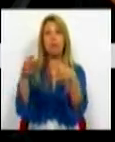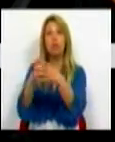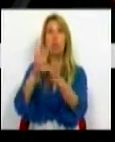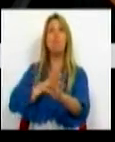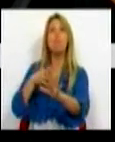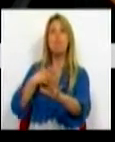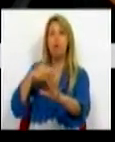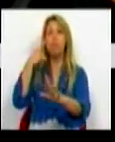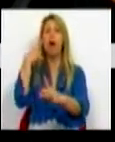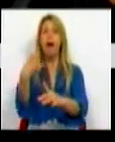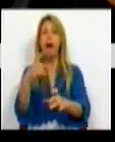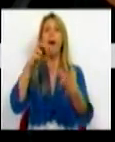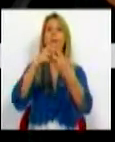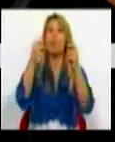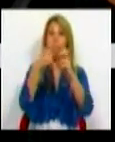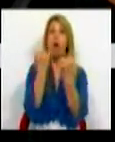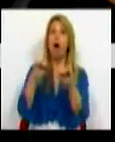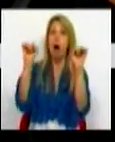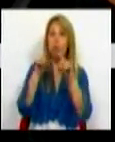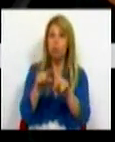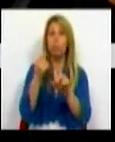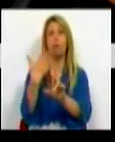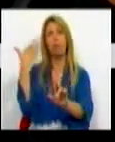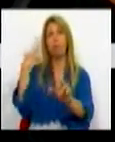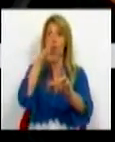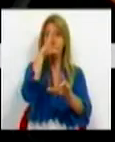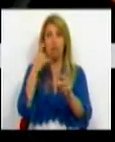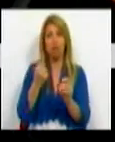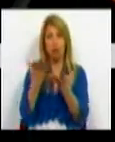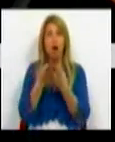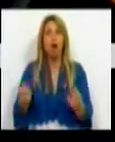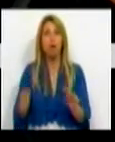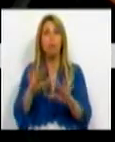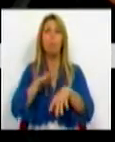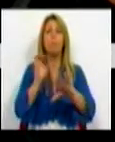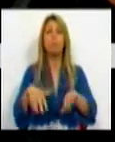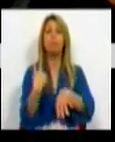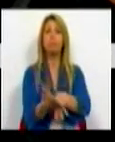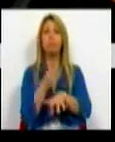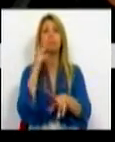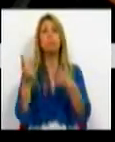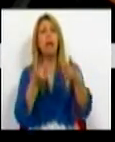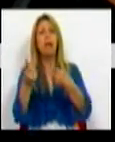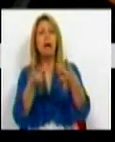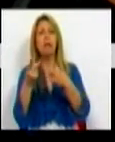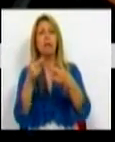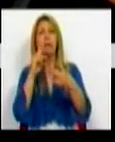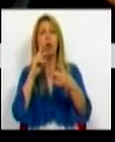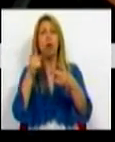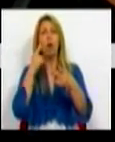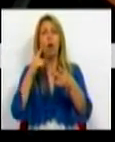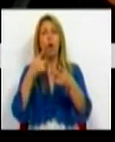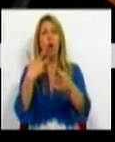quer no domínio da autonomia, que só agora, mais recentemente, foram resolvidos por este governo, quer atrasos na análise das amostras, que constituem uma